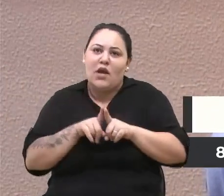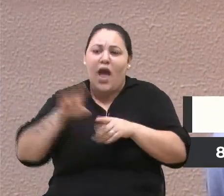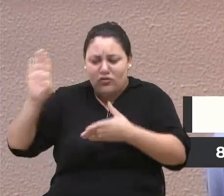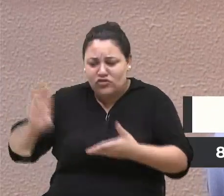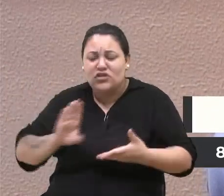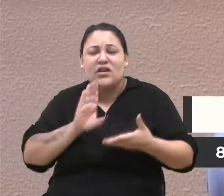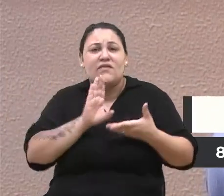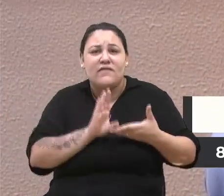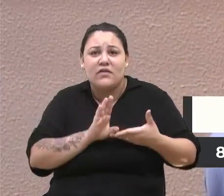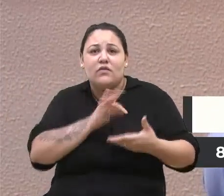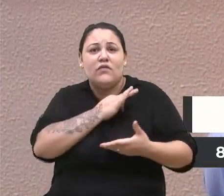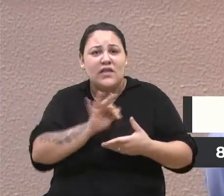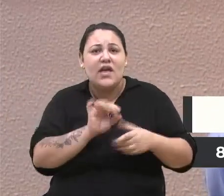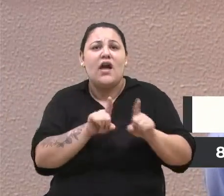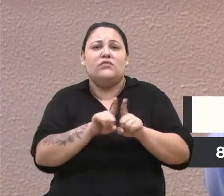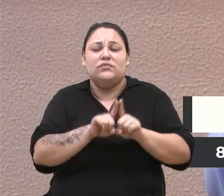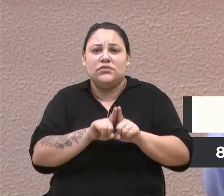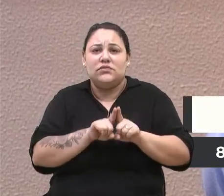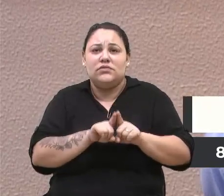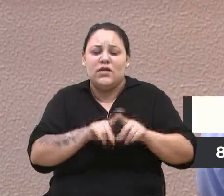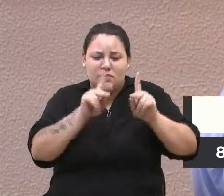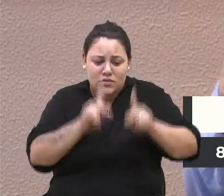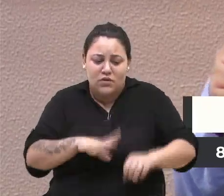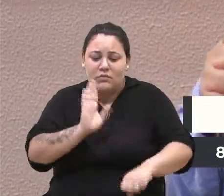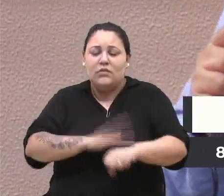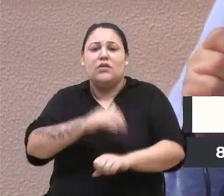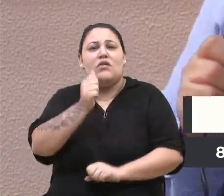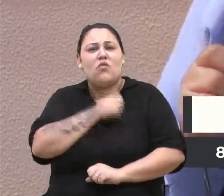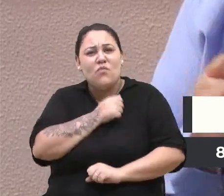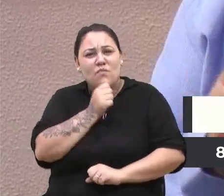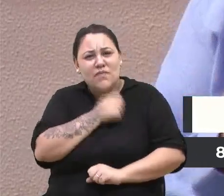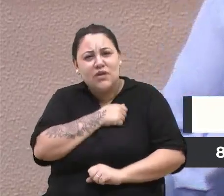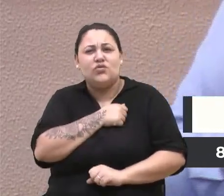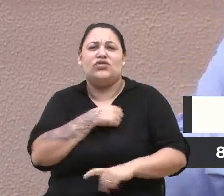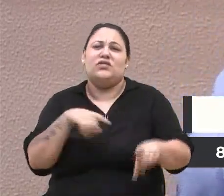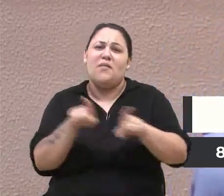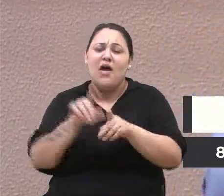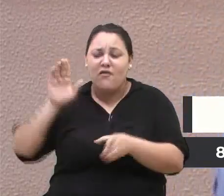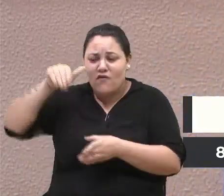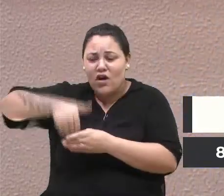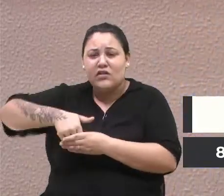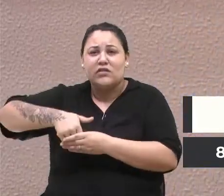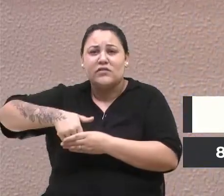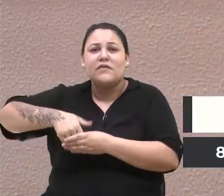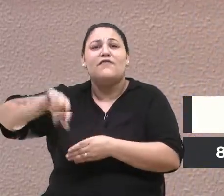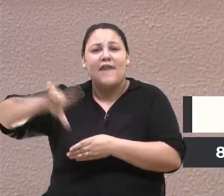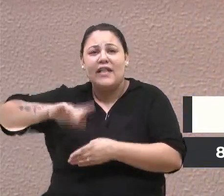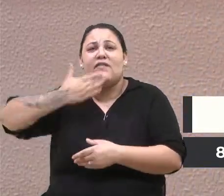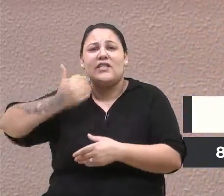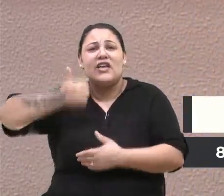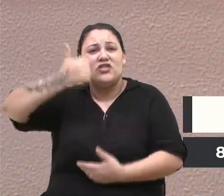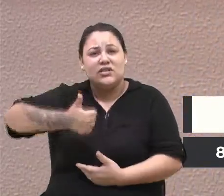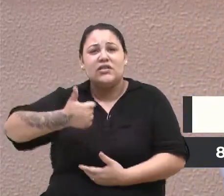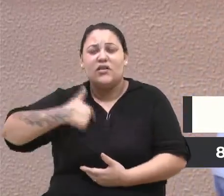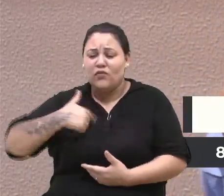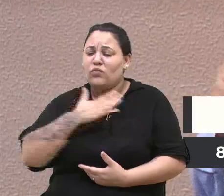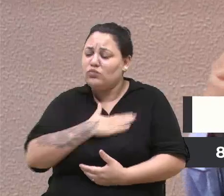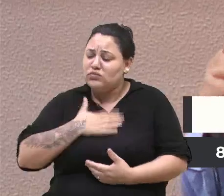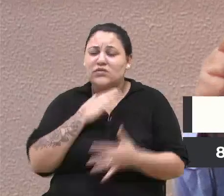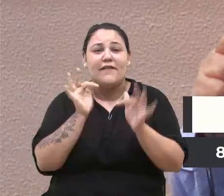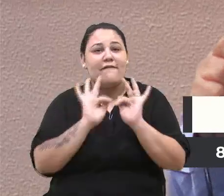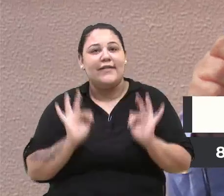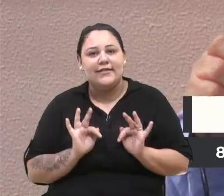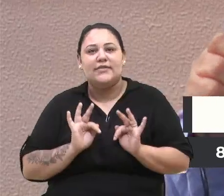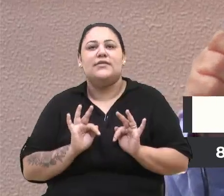federal. Então, as pessoas mais humildes voltarão a ser beneficiadas. Então, eu fico bastante contente, presidente, com